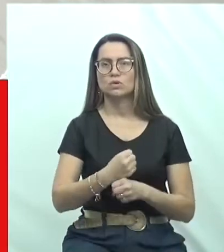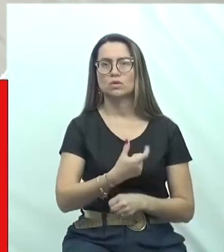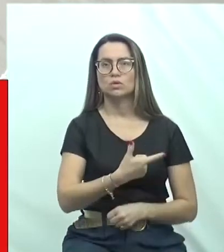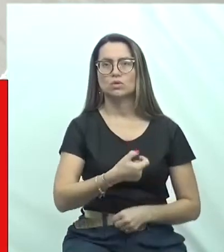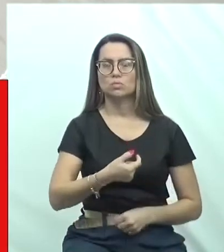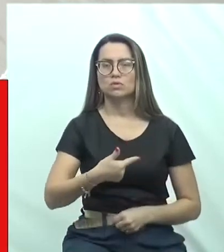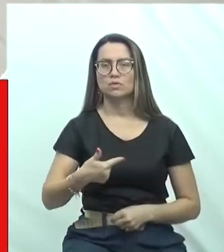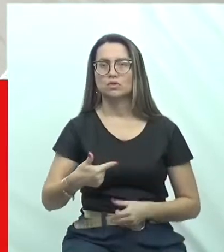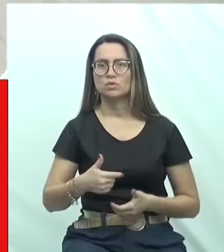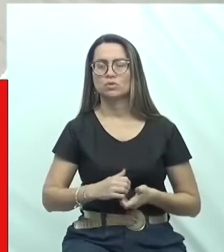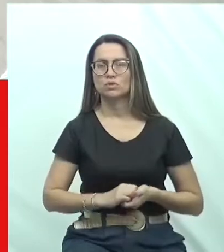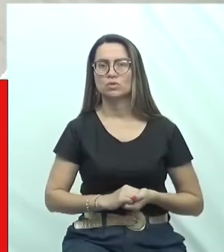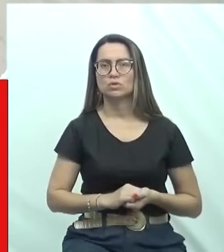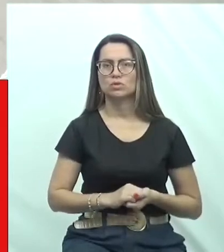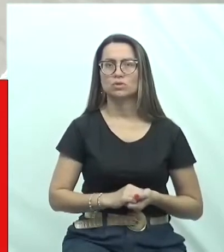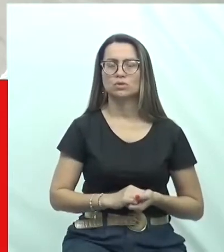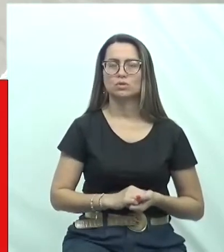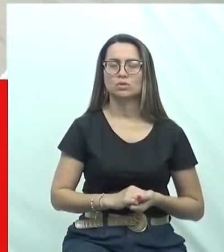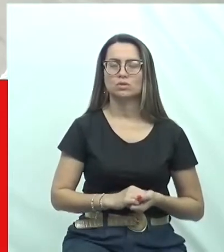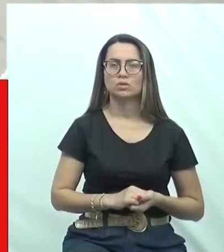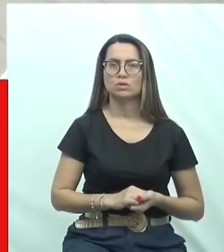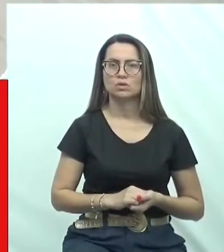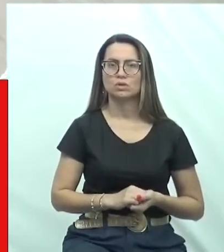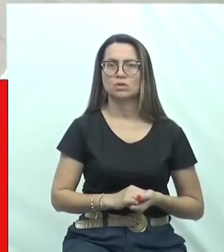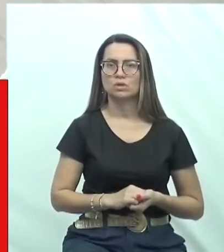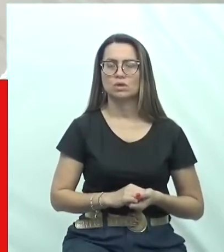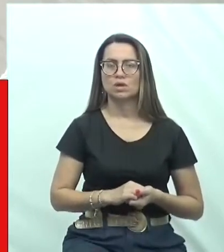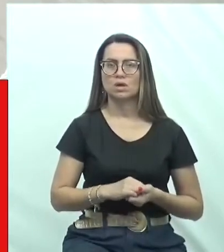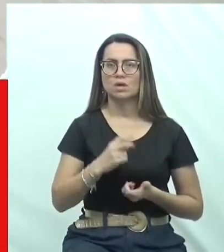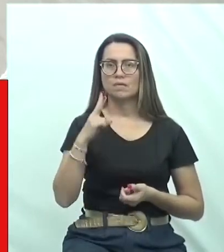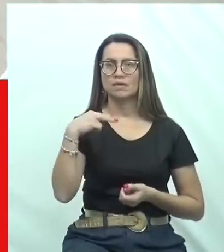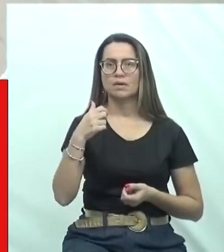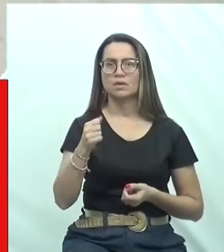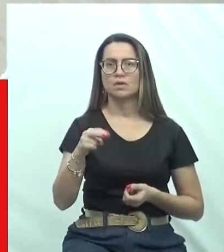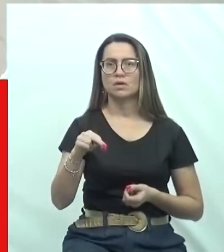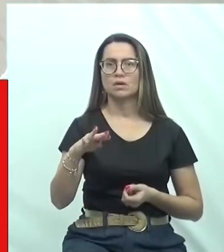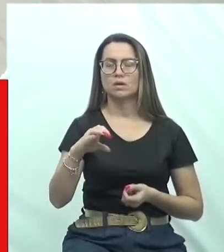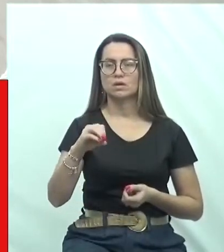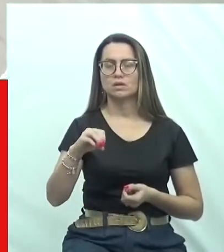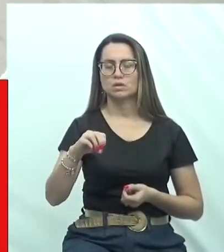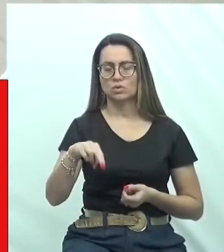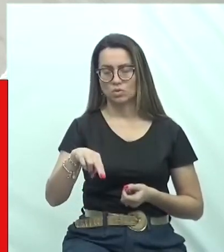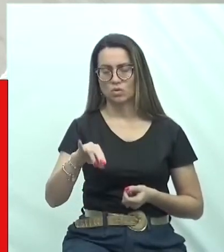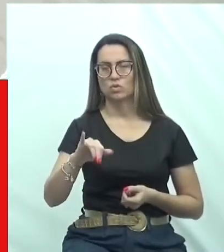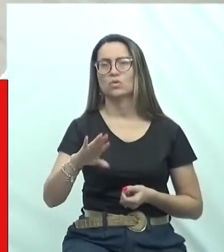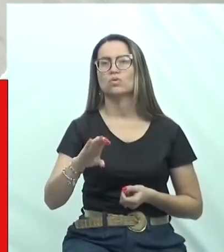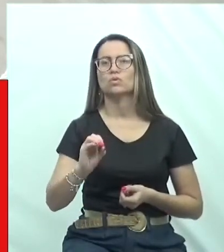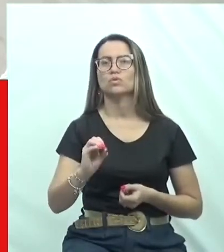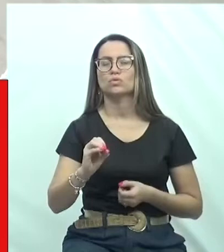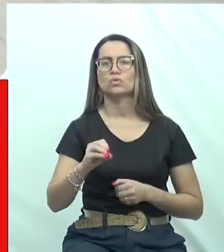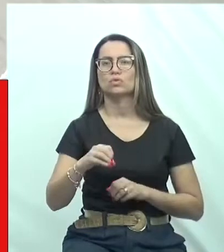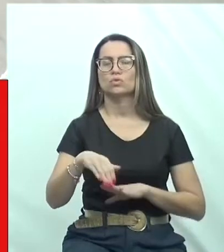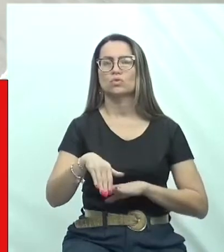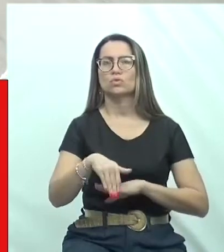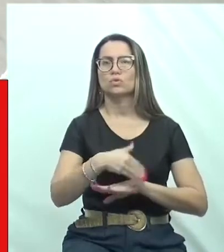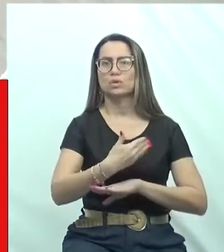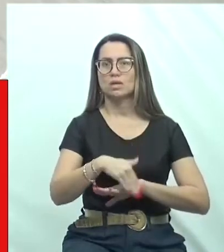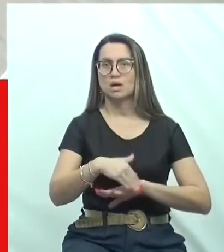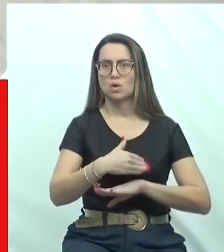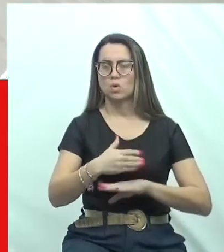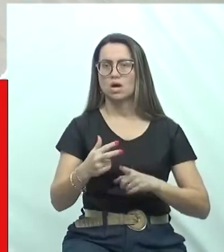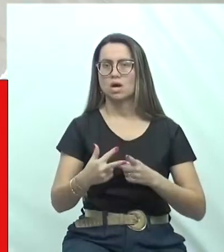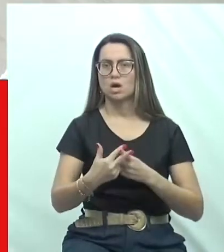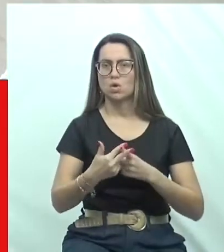465/2022. Autoria Antônio Córdova de Oliveira. Reparos na pavimentação com lajota na rua Vinícius de Moraes,